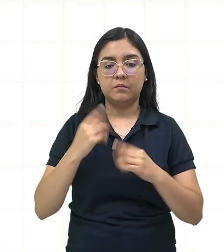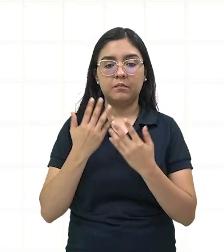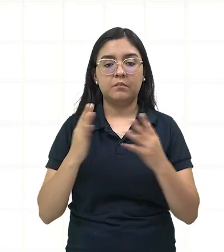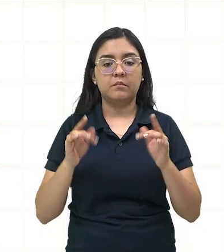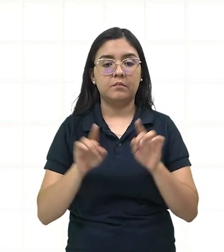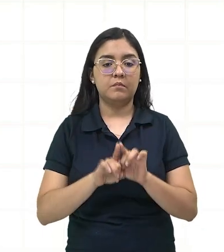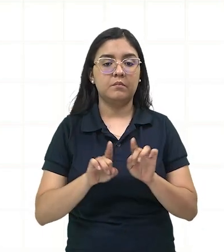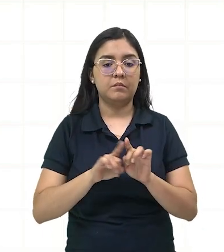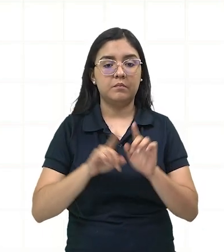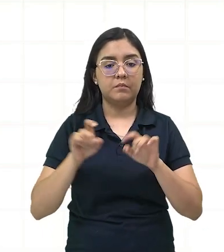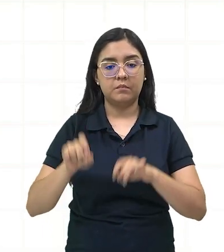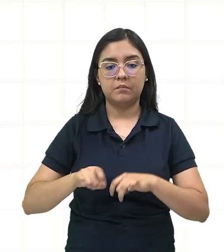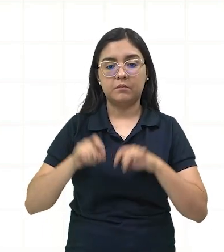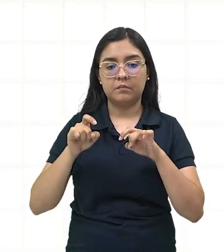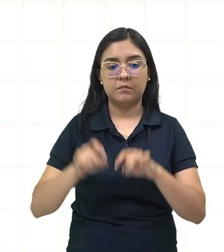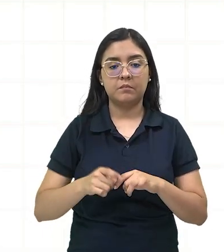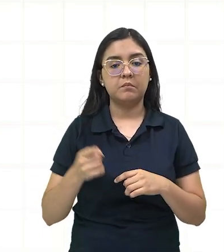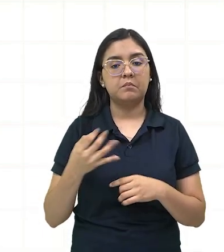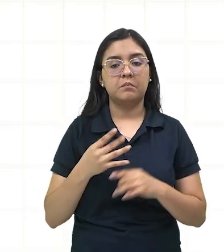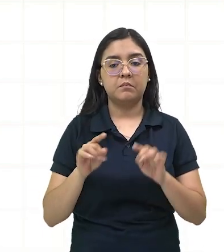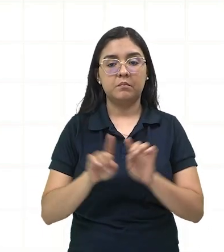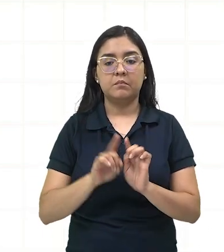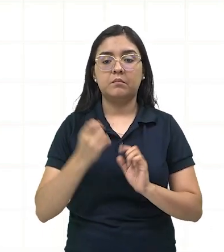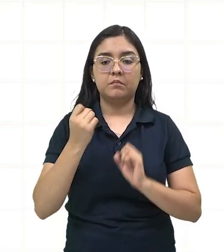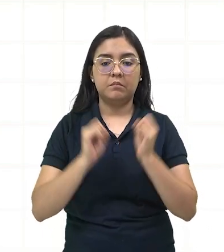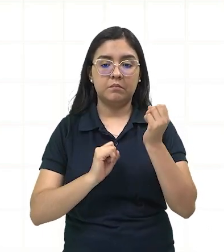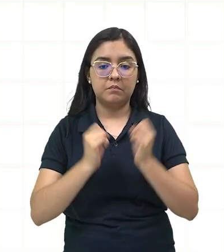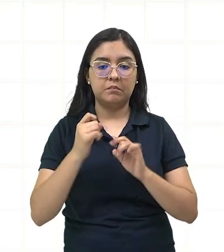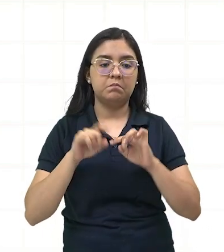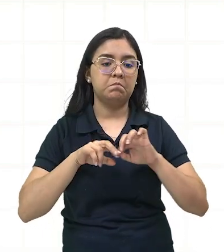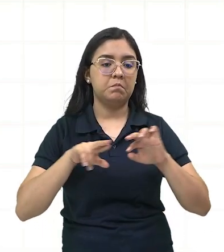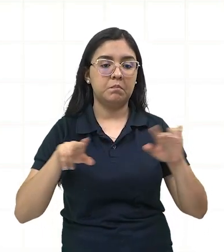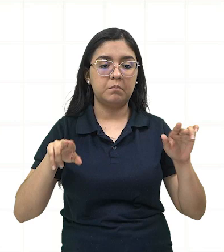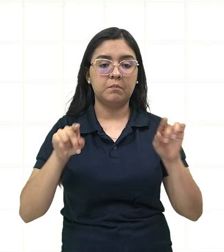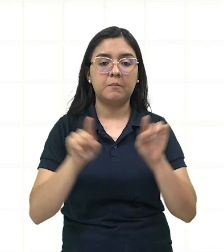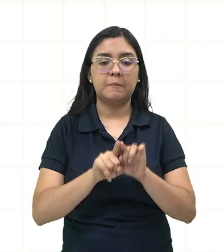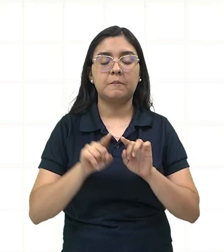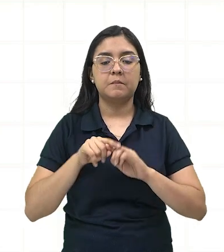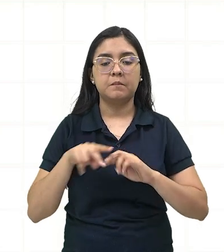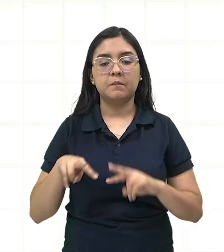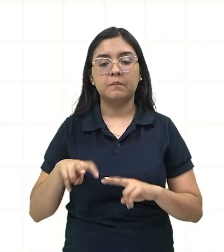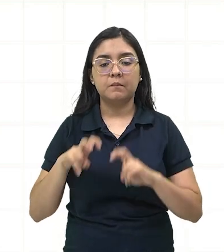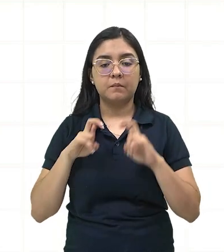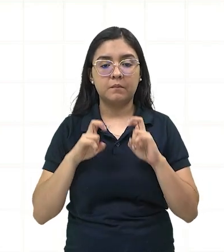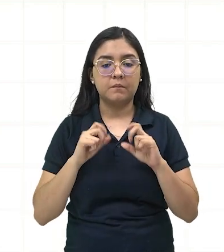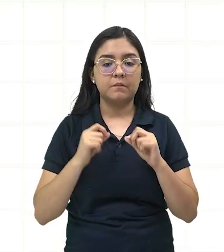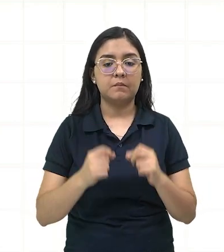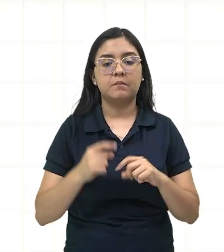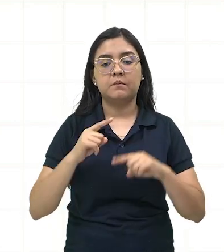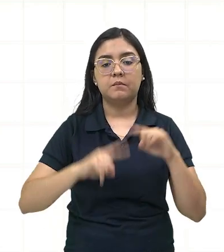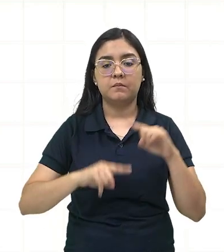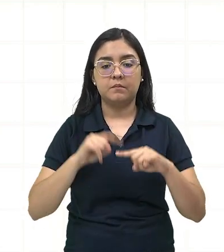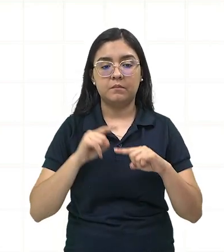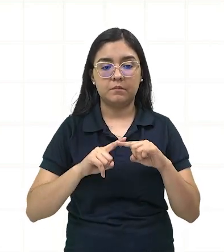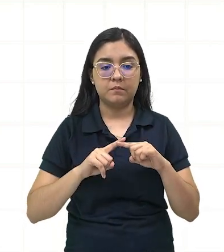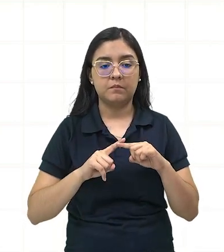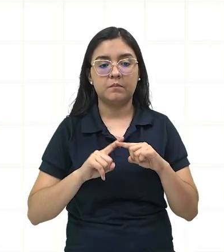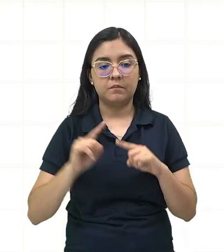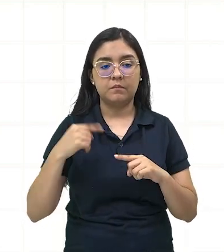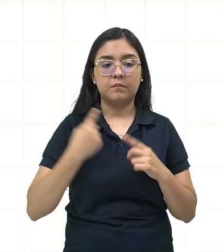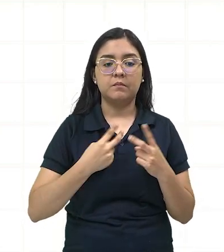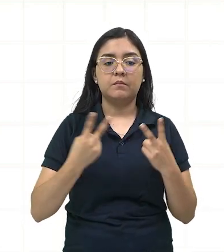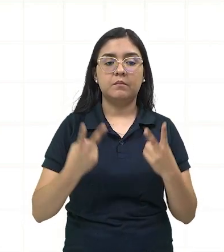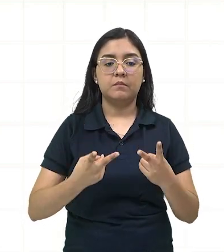agropecuária moderna e uma indústria forte e diversificada. A extração de seus recursos naturais, como a gente já consegue visualizar aqui